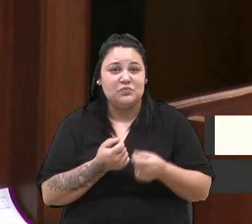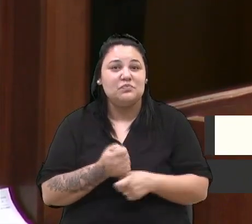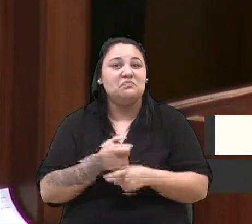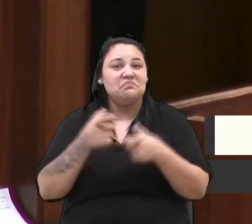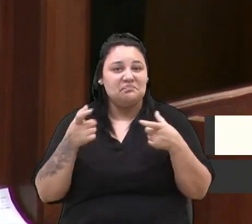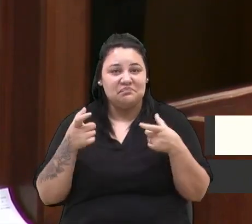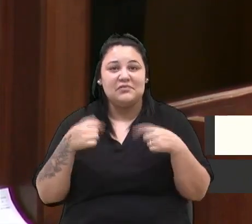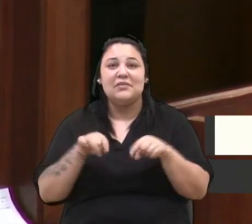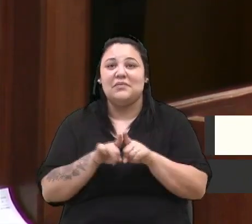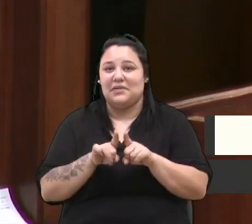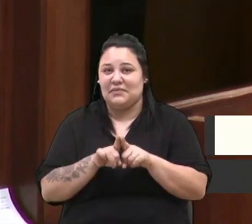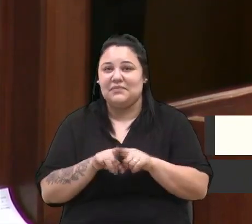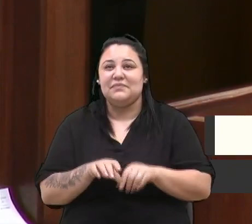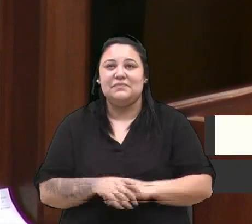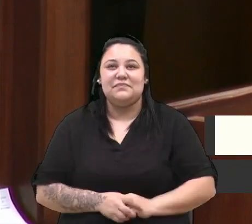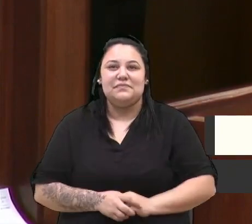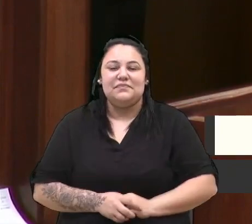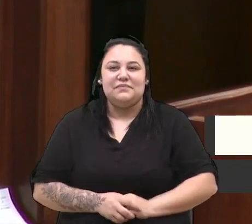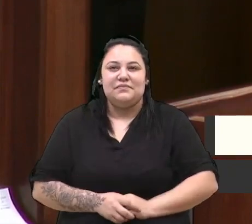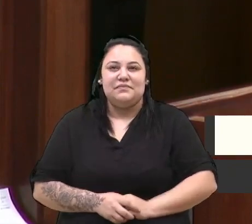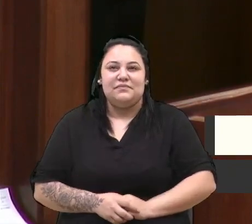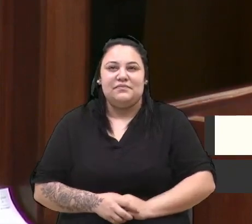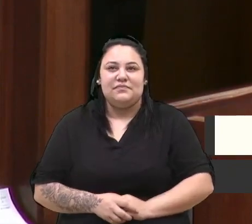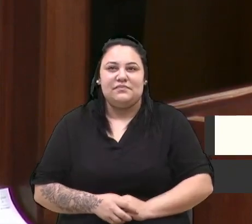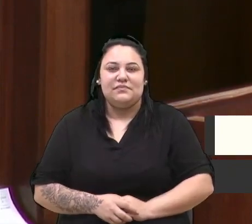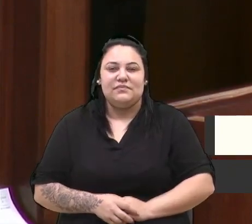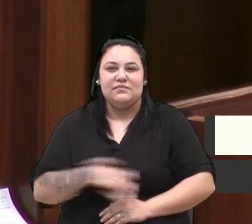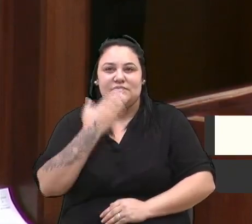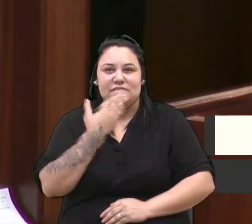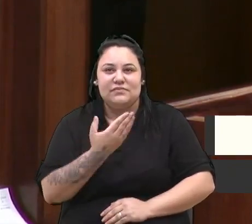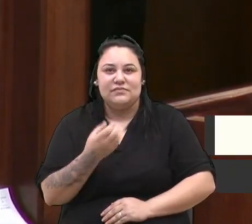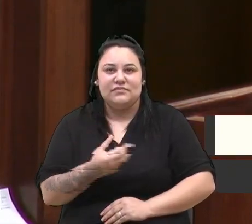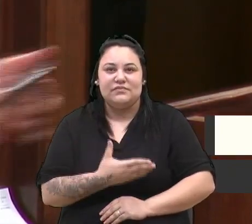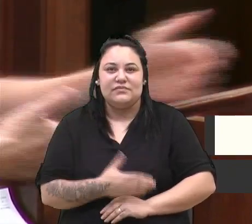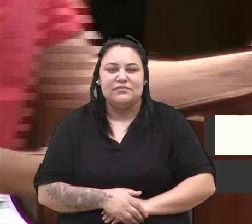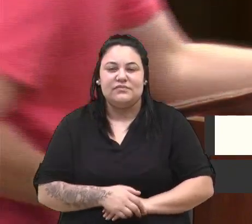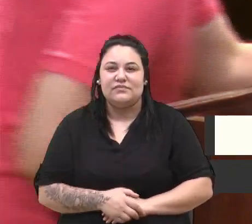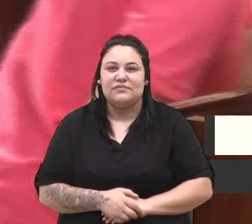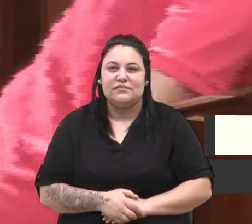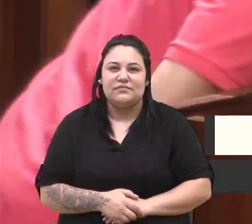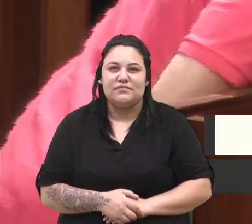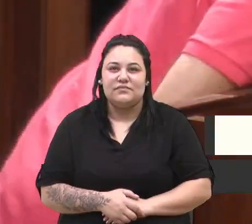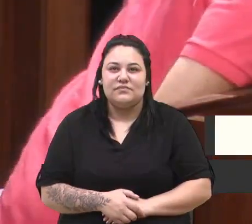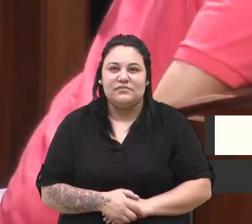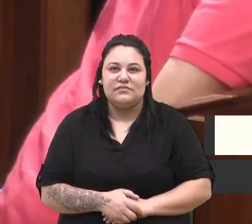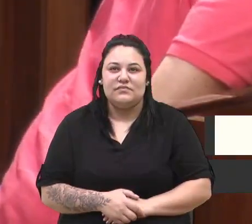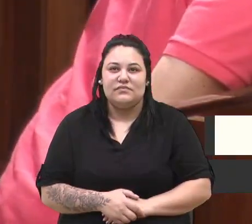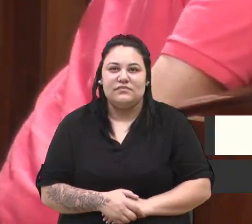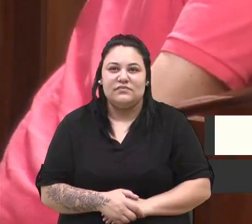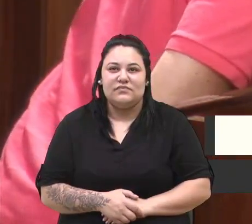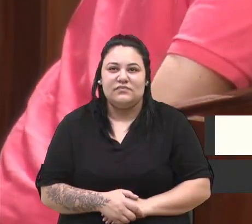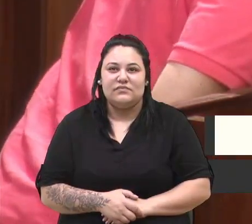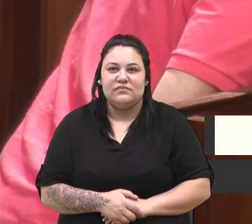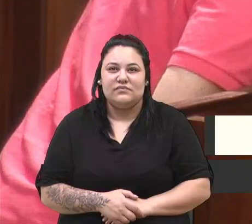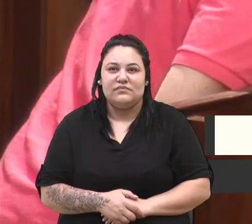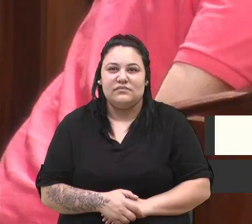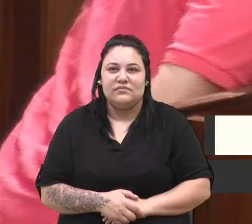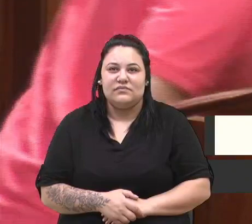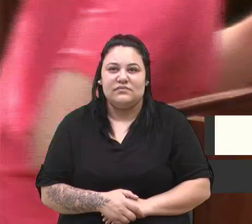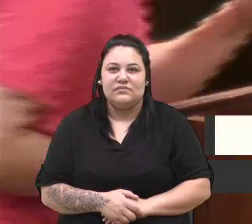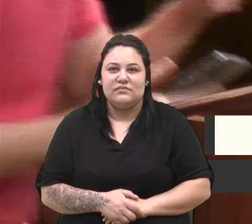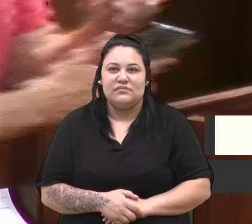fomentadas. Declaração de líder Partido Novo. Segue declaração de líder Isabela.